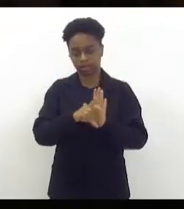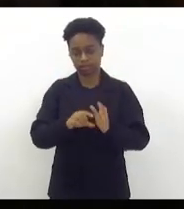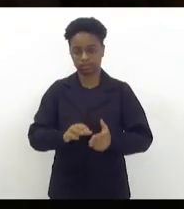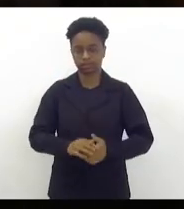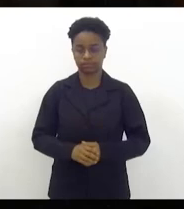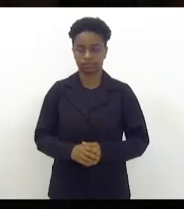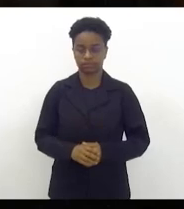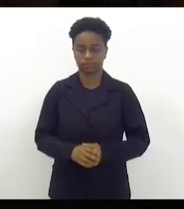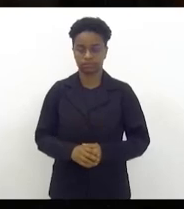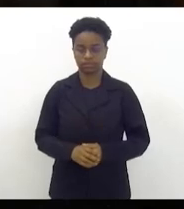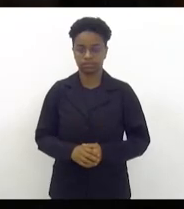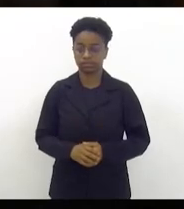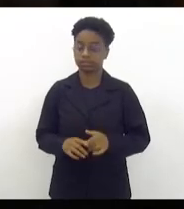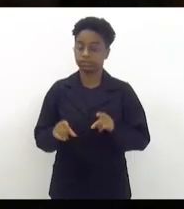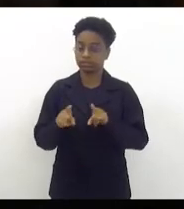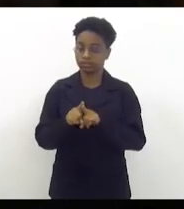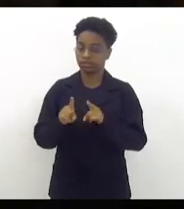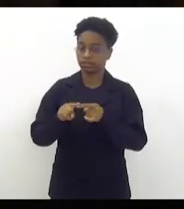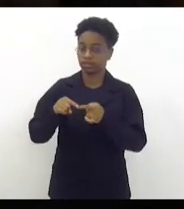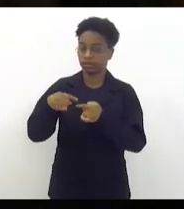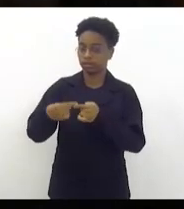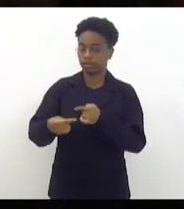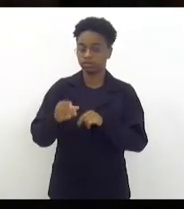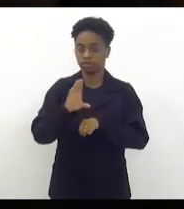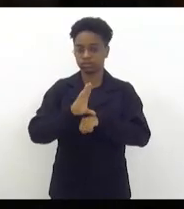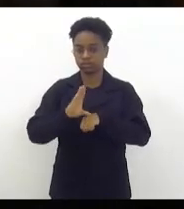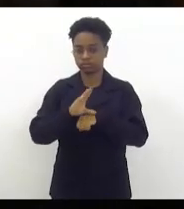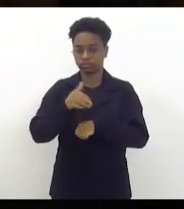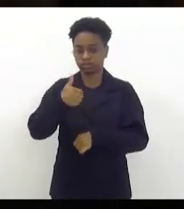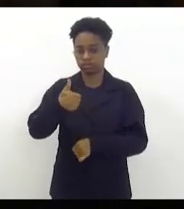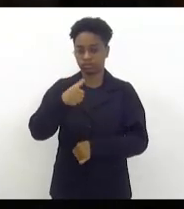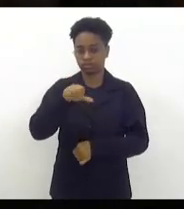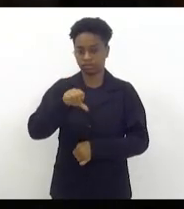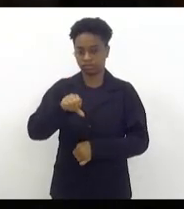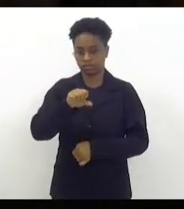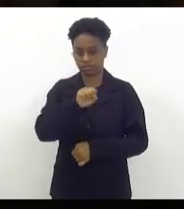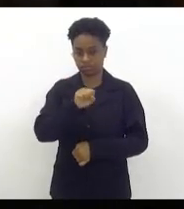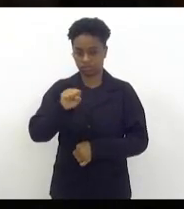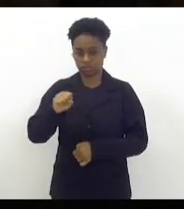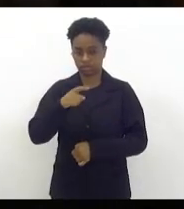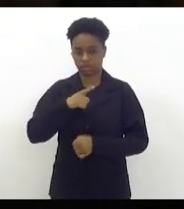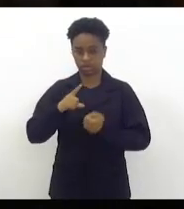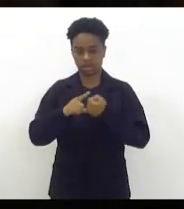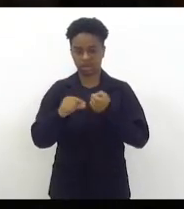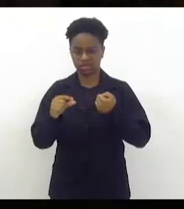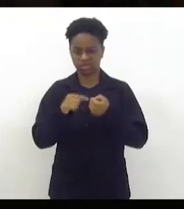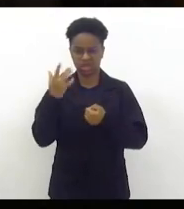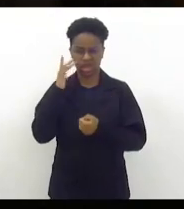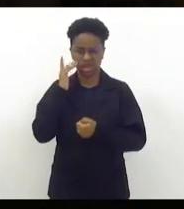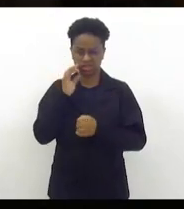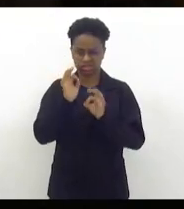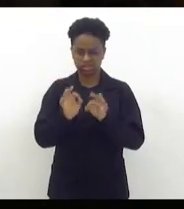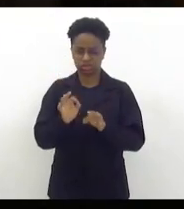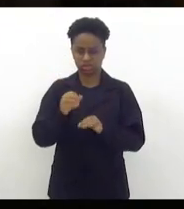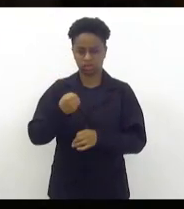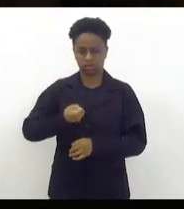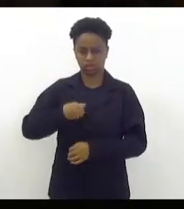mais ainda, quando veio a Constituição de 88, que no seu artigo, salvo de memória,